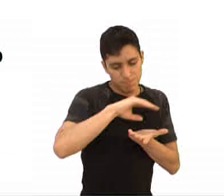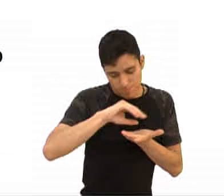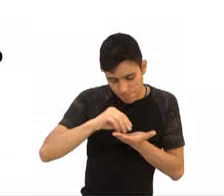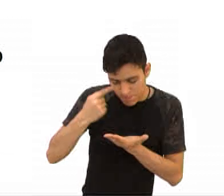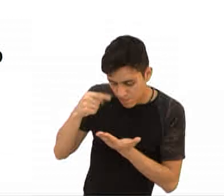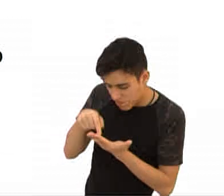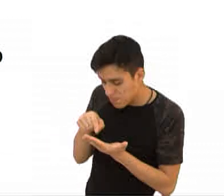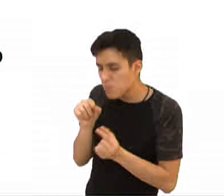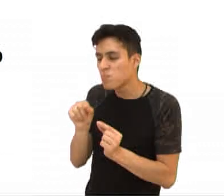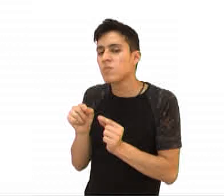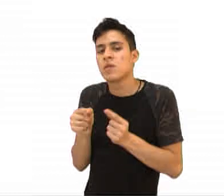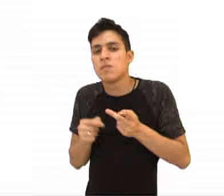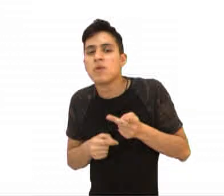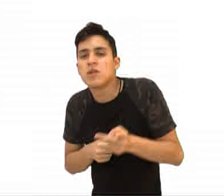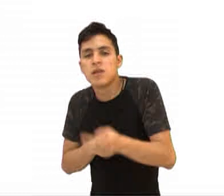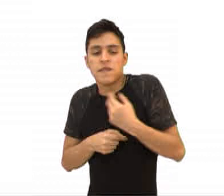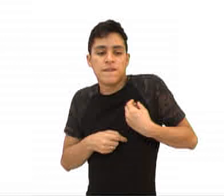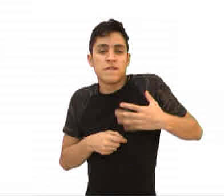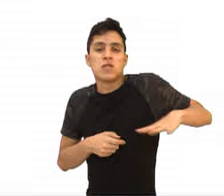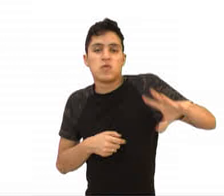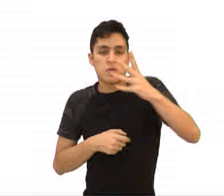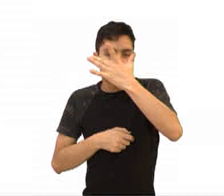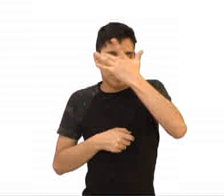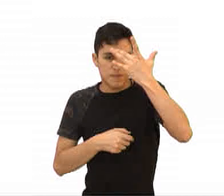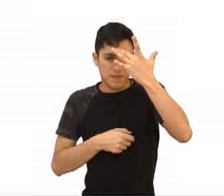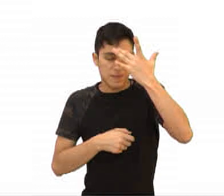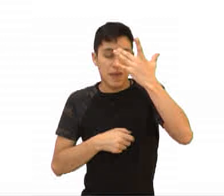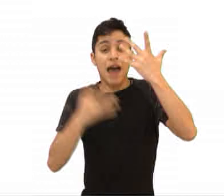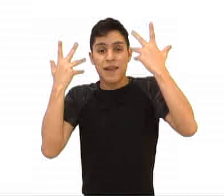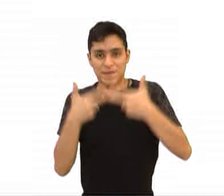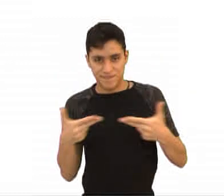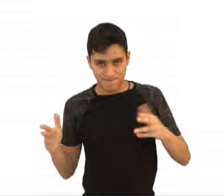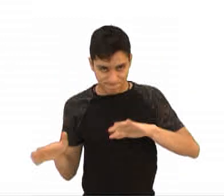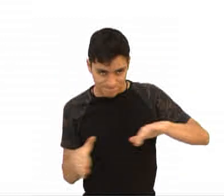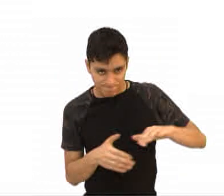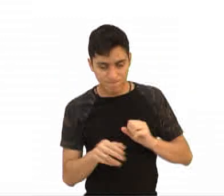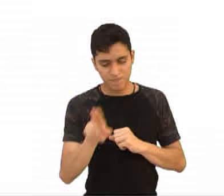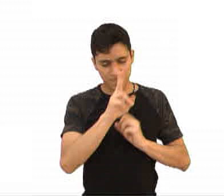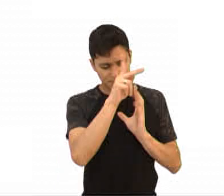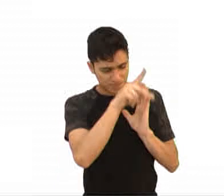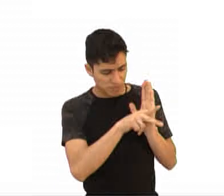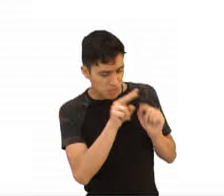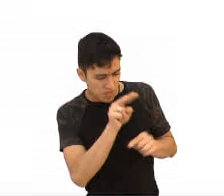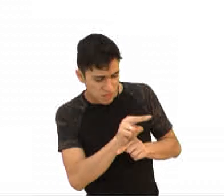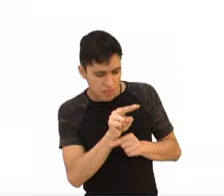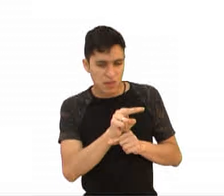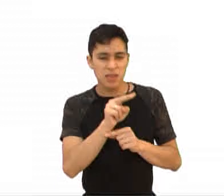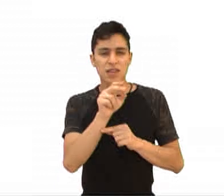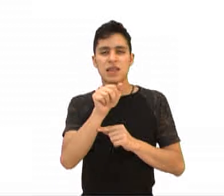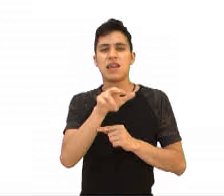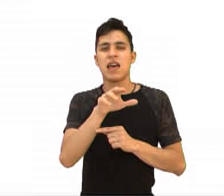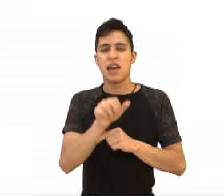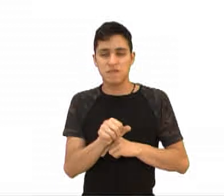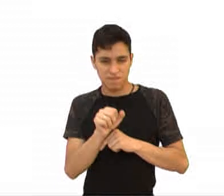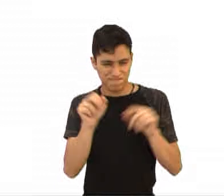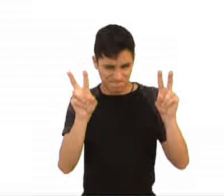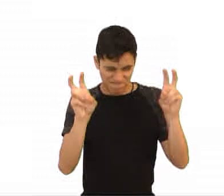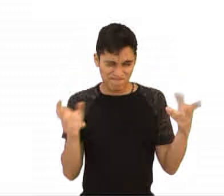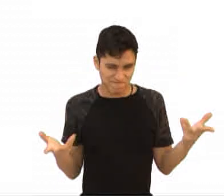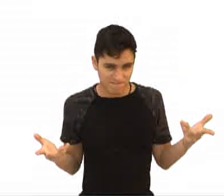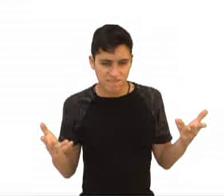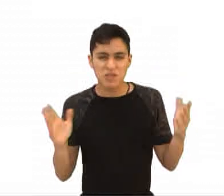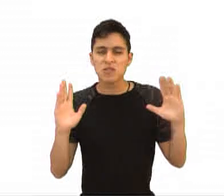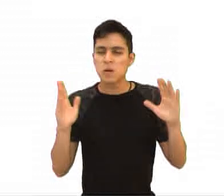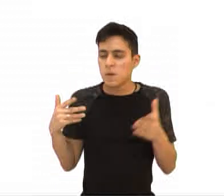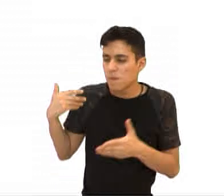de espécies inteiras em tempo reduzido. A ideia do projeto, chamado provisoriamente de Arca de Xenarthra,